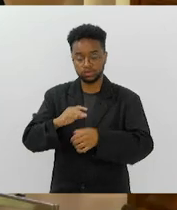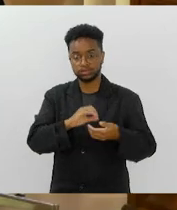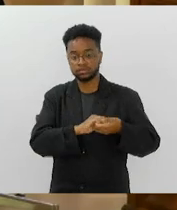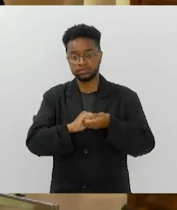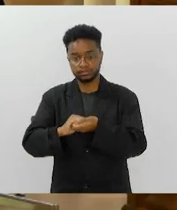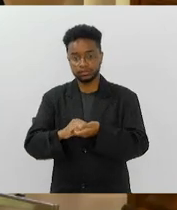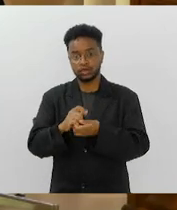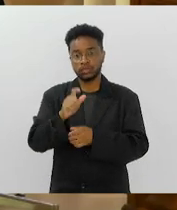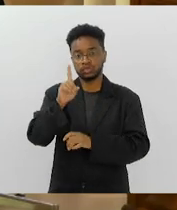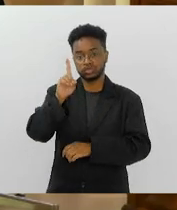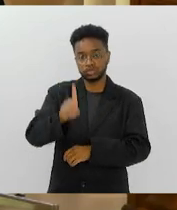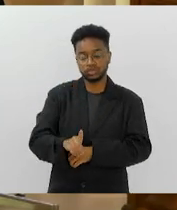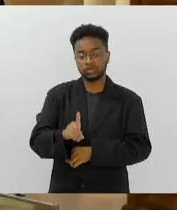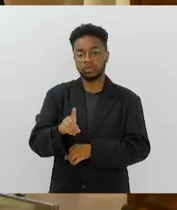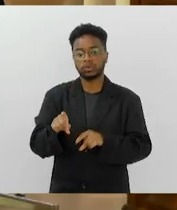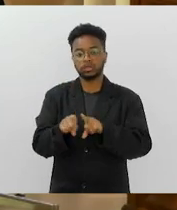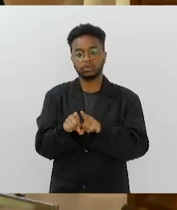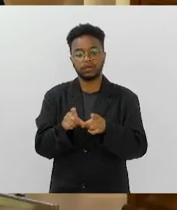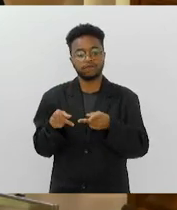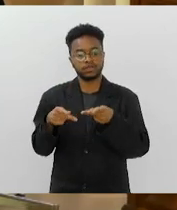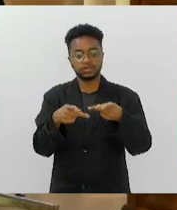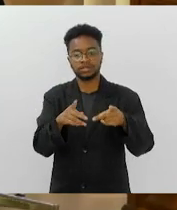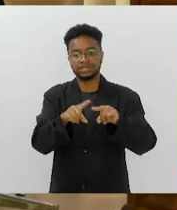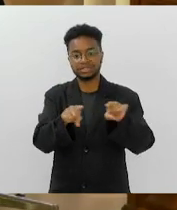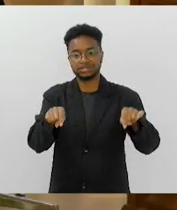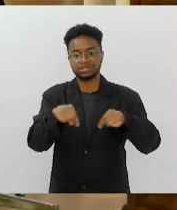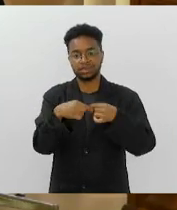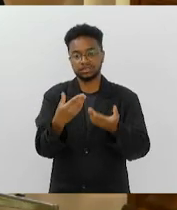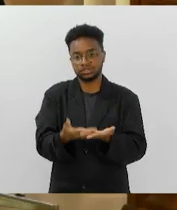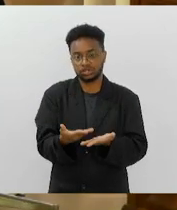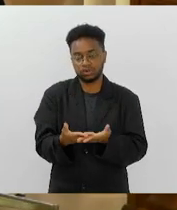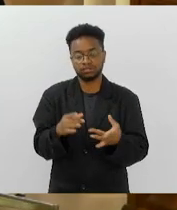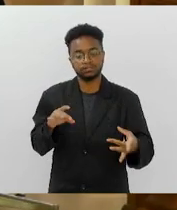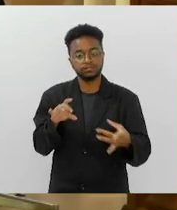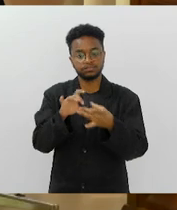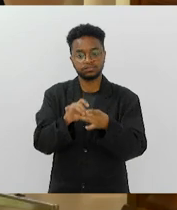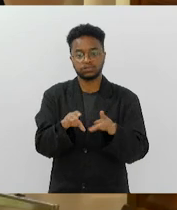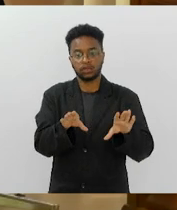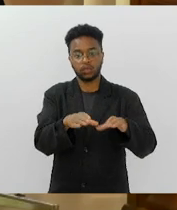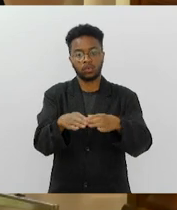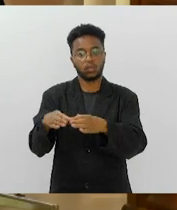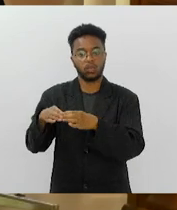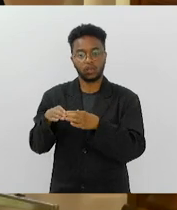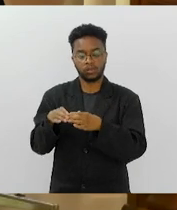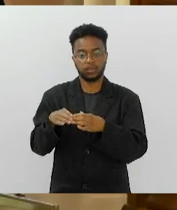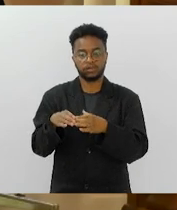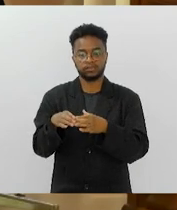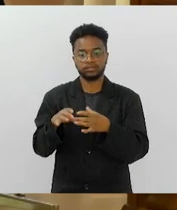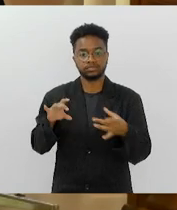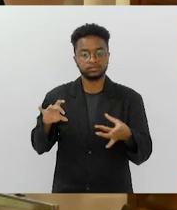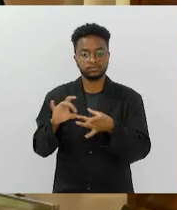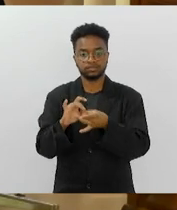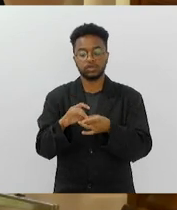mão do diretor, indo até a sala de aula, conduzido por eles, dentro do processo pedagógico.